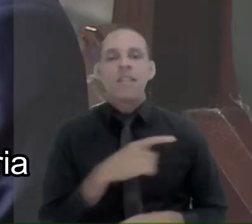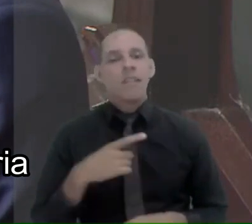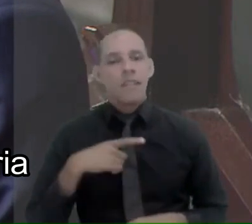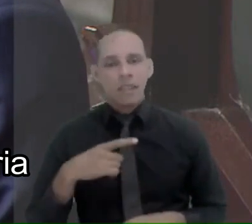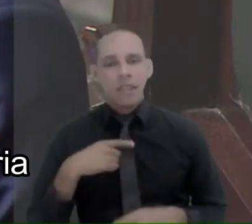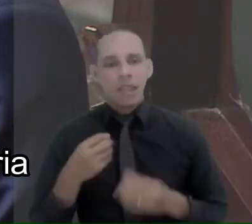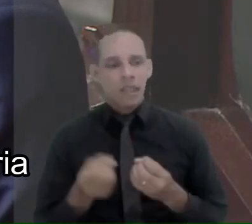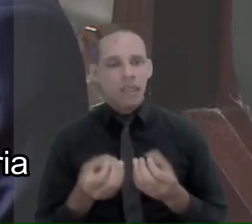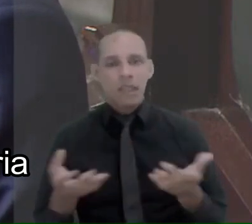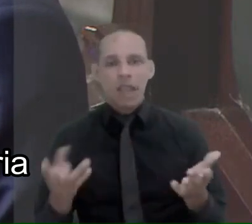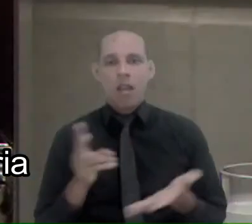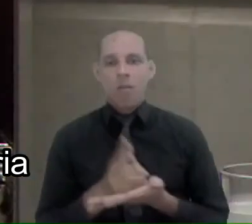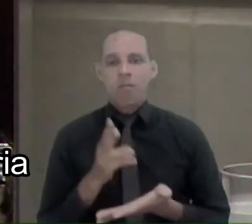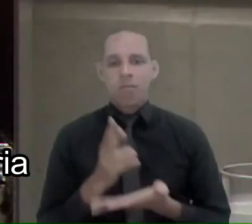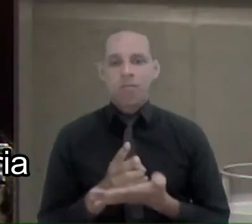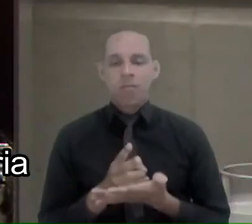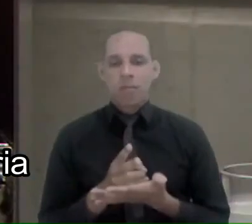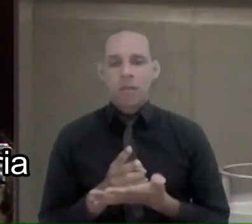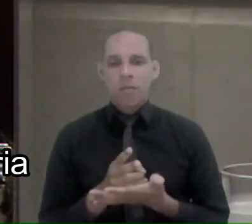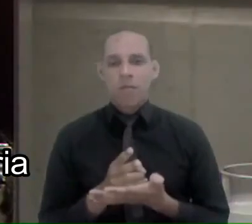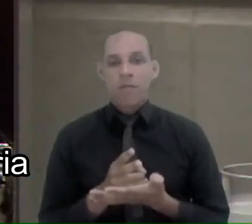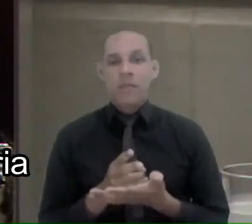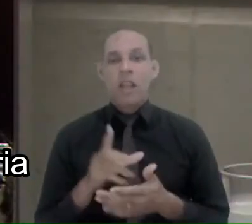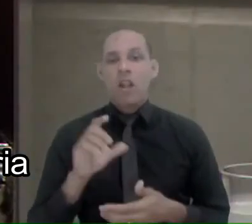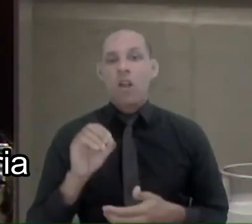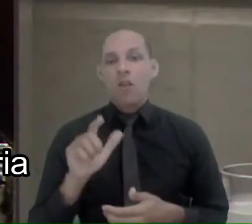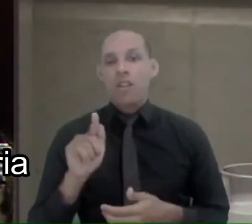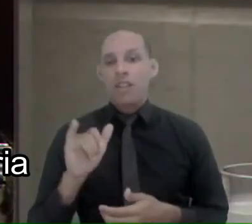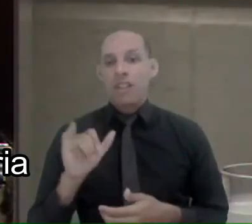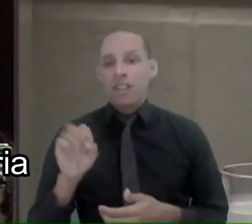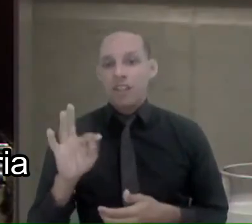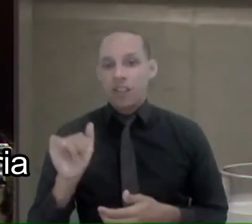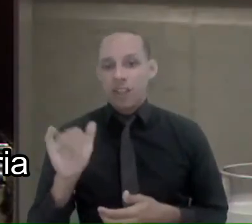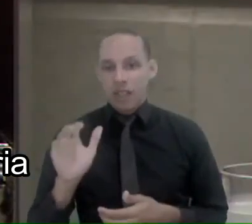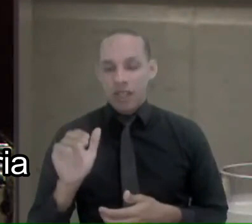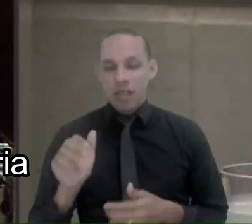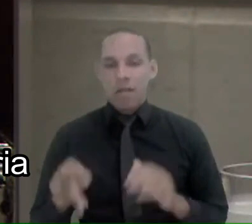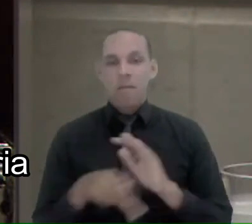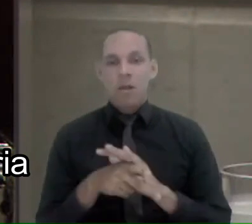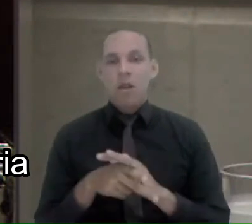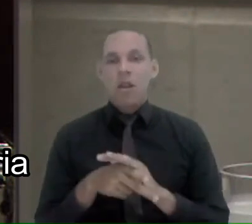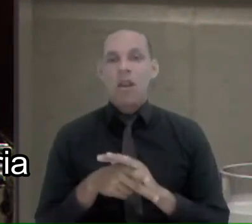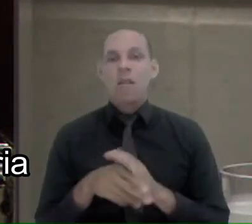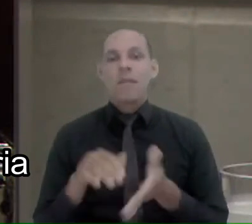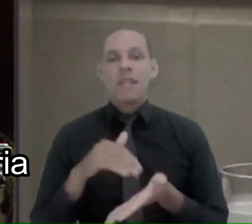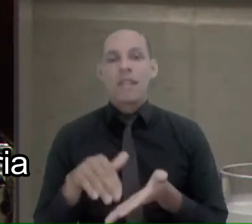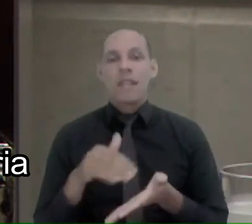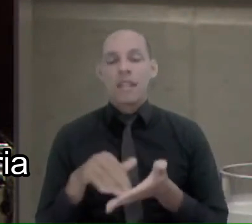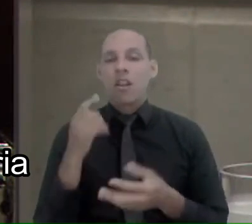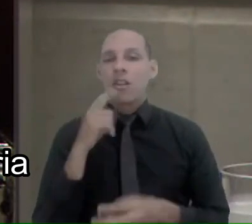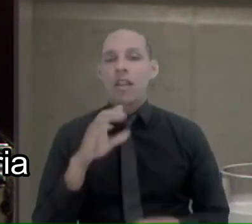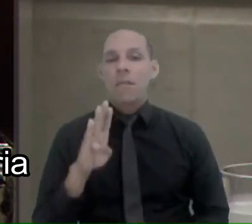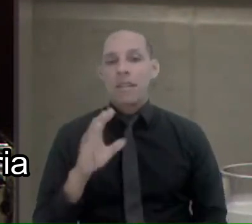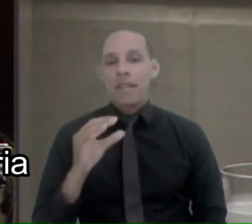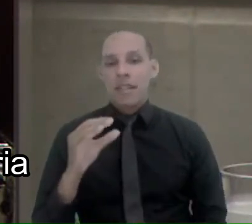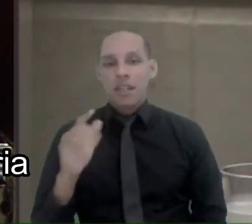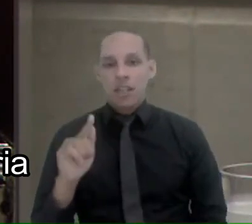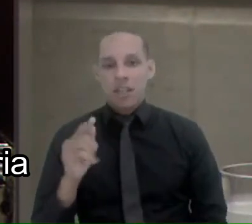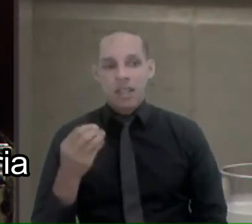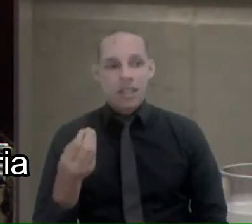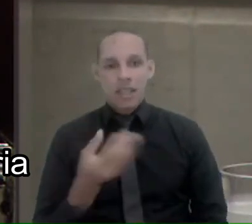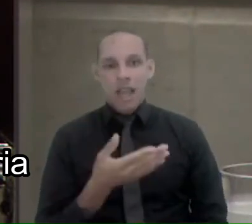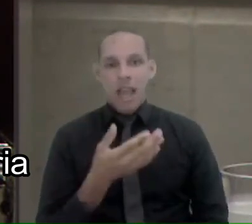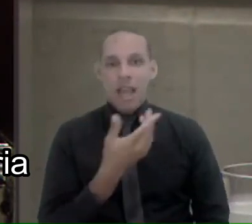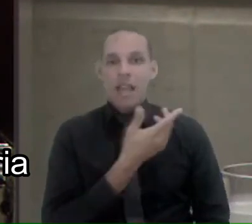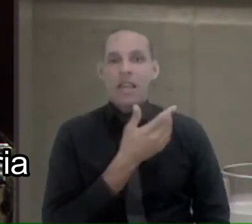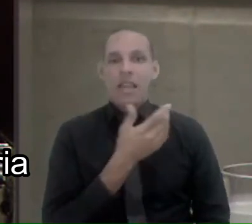que é feita pela Secretaria garante que todas as nossas unidades façam a BCG para as crianças, no máximo,